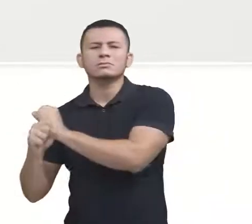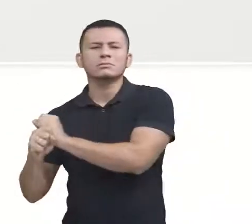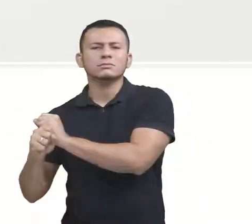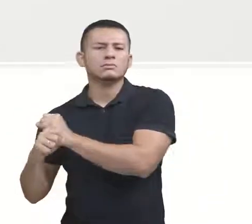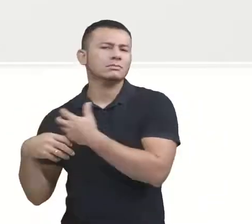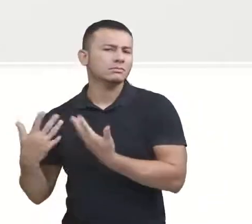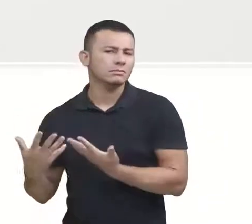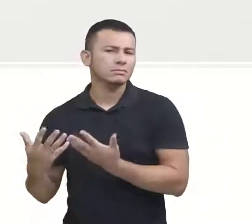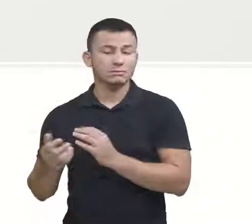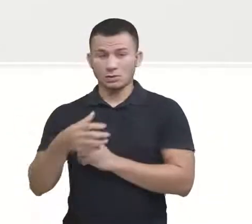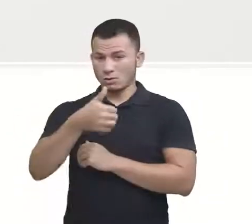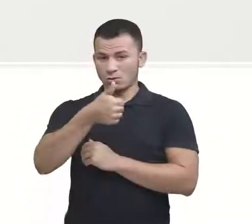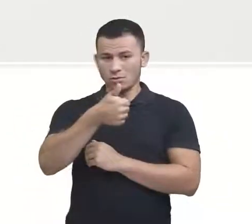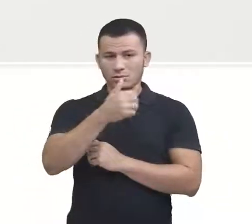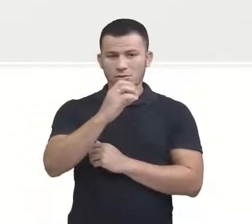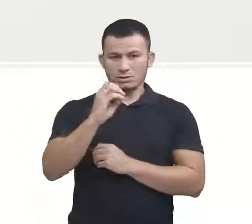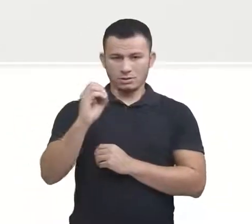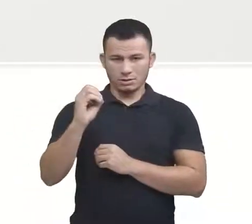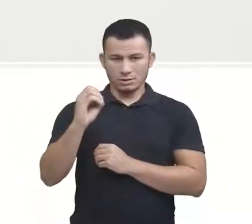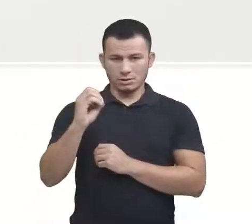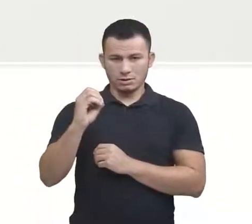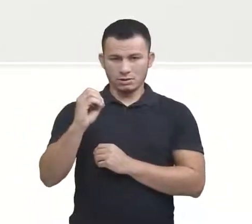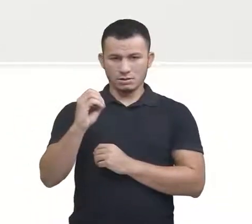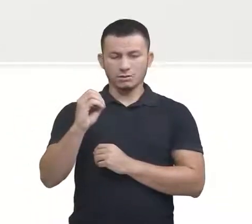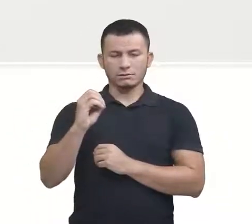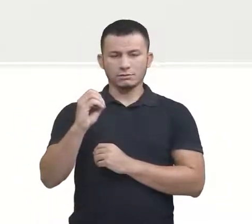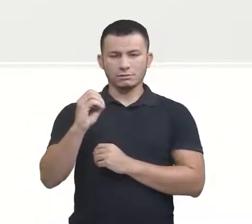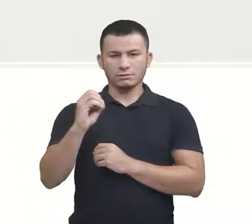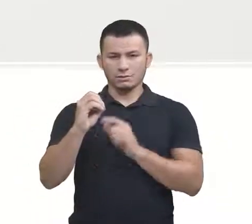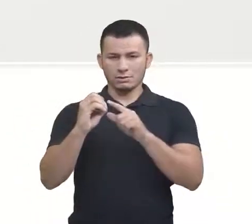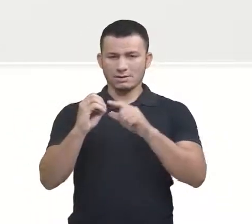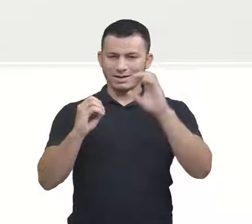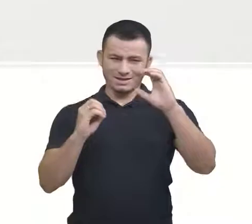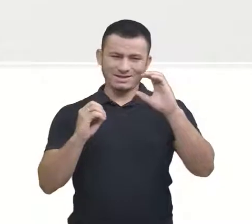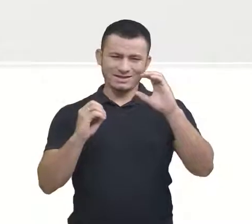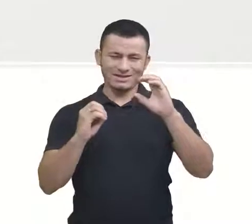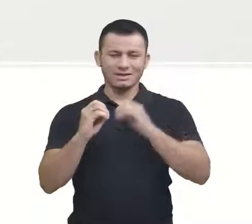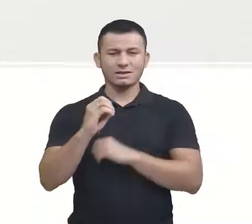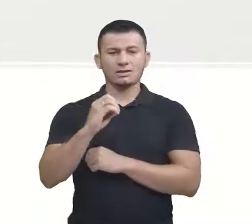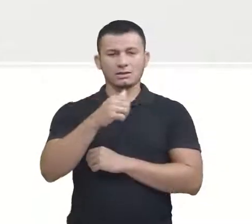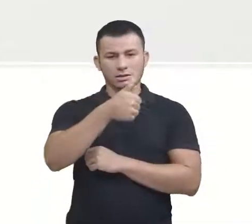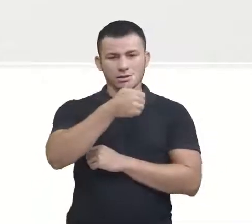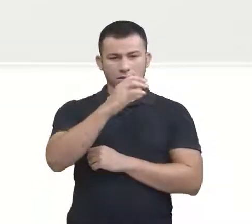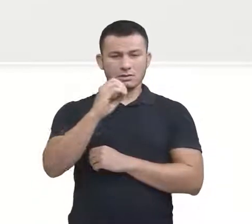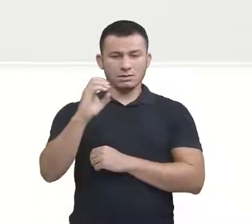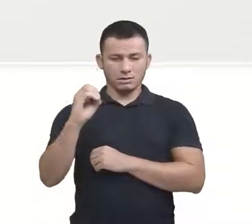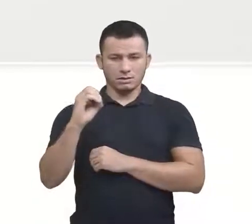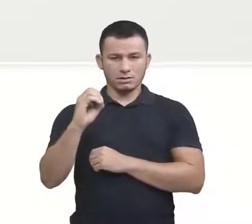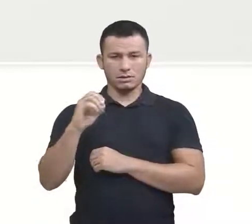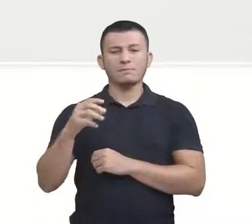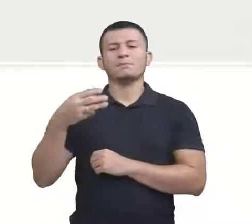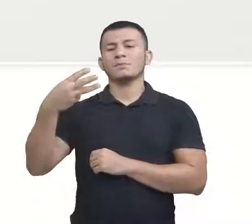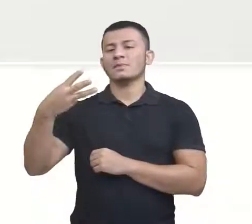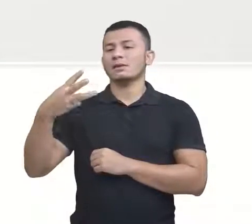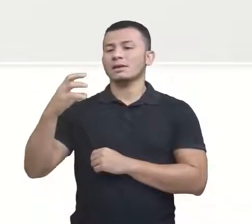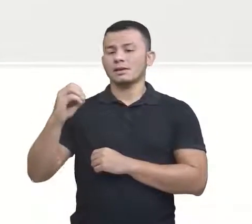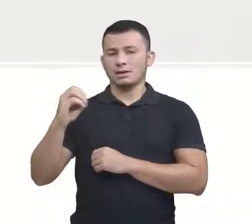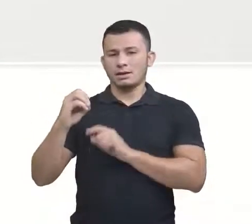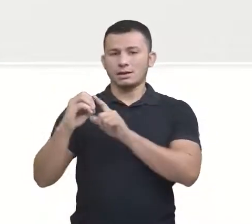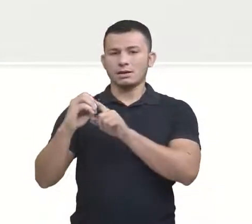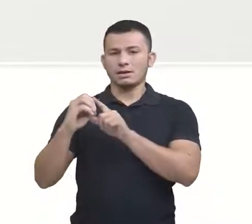botei aí eu tenho 100 O que é uma centena e eu tenho 30